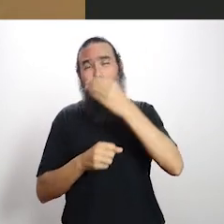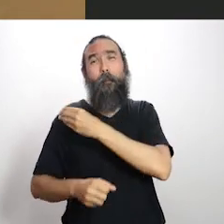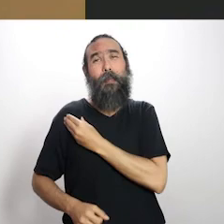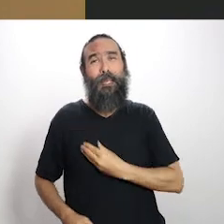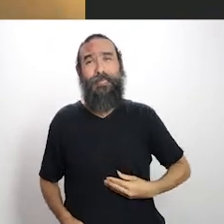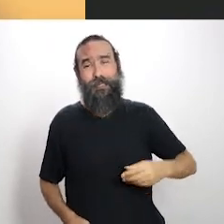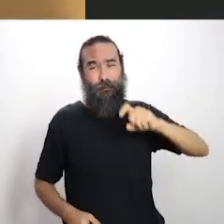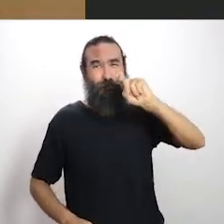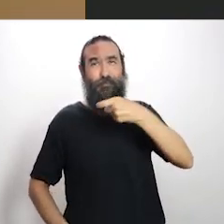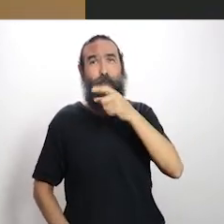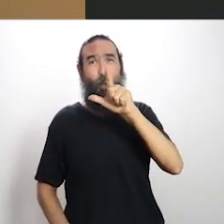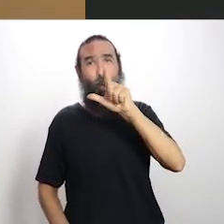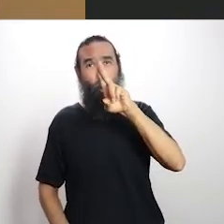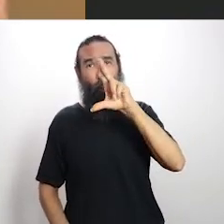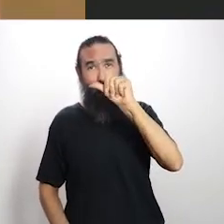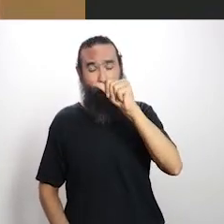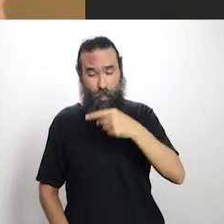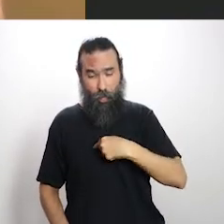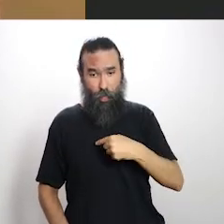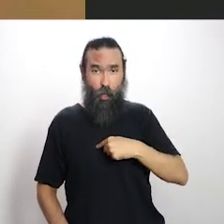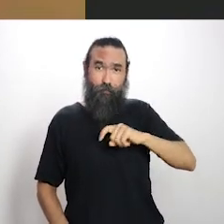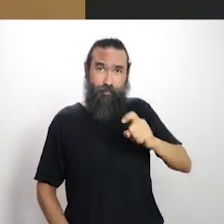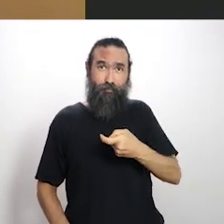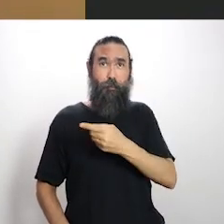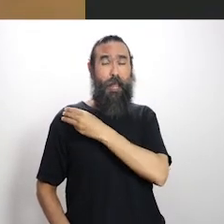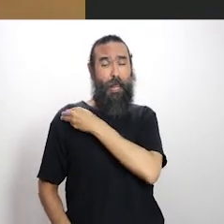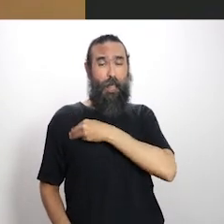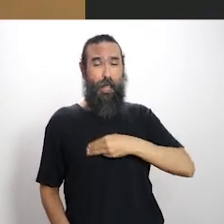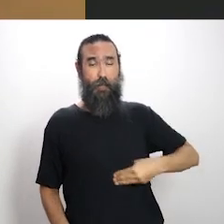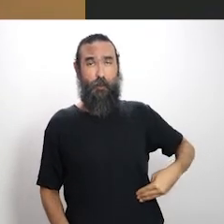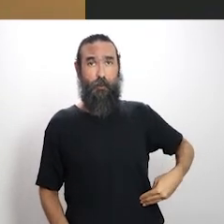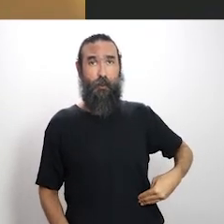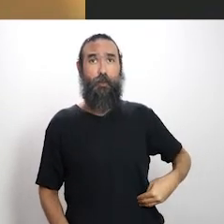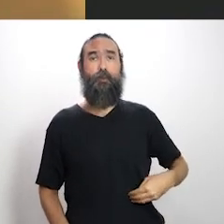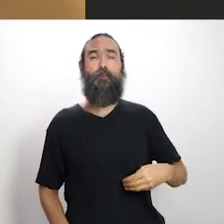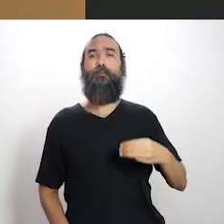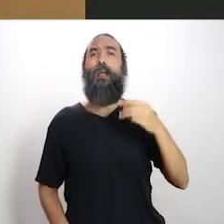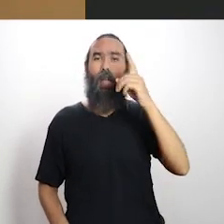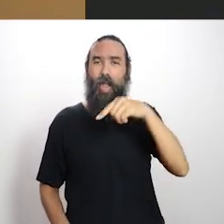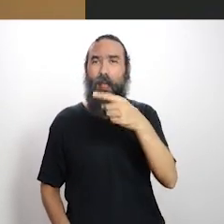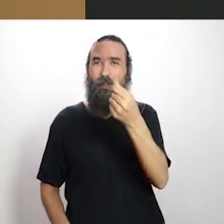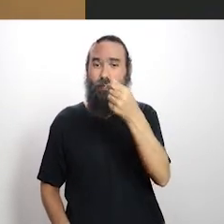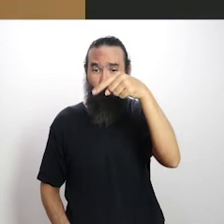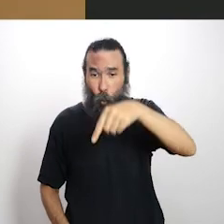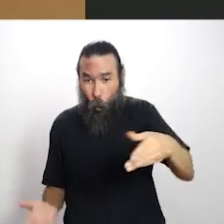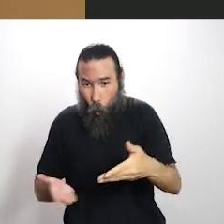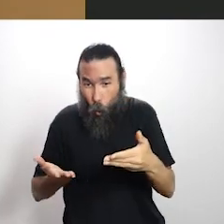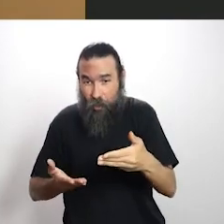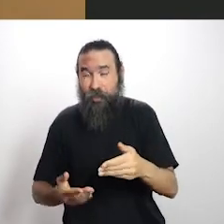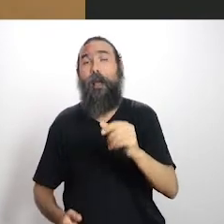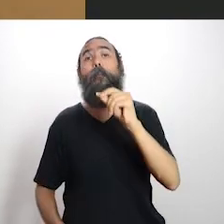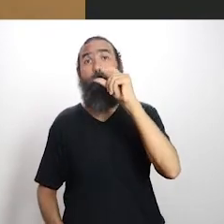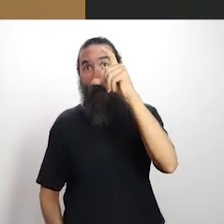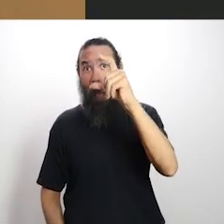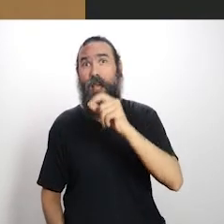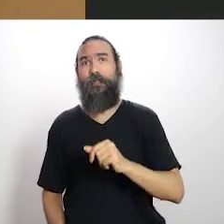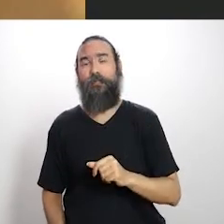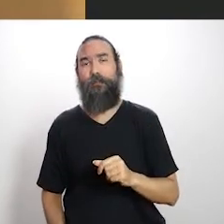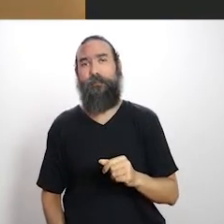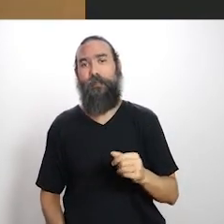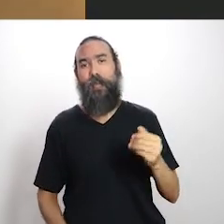me antecederam de uma maneira muito democrática aberto para que toda área cultural de alguma maneira seja